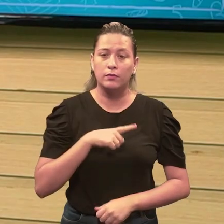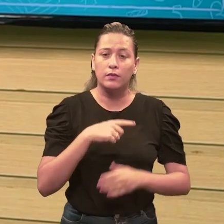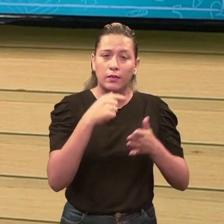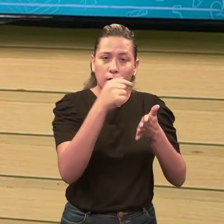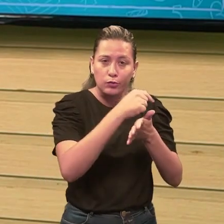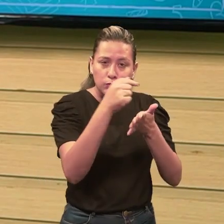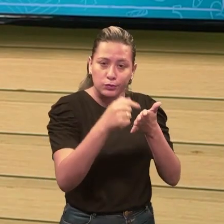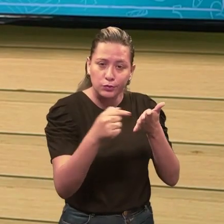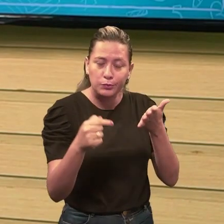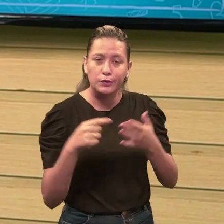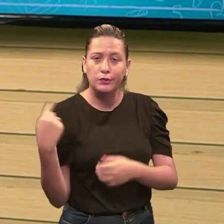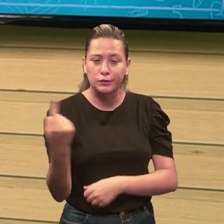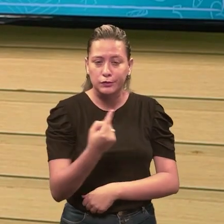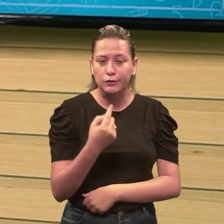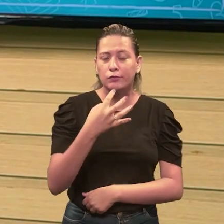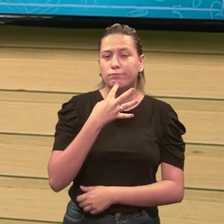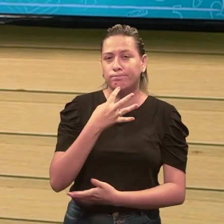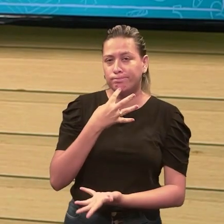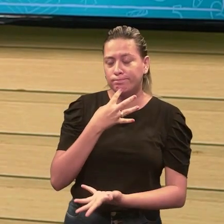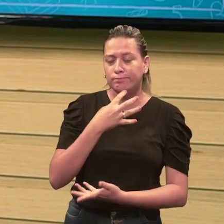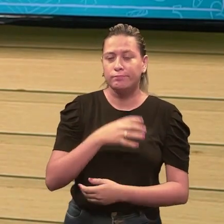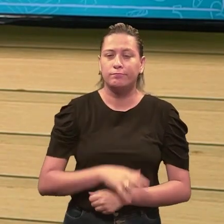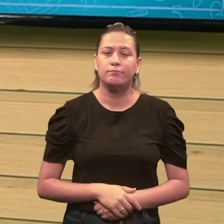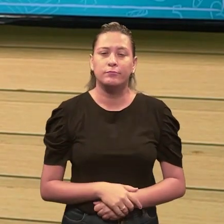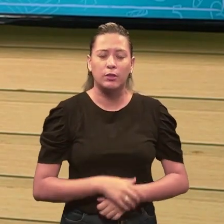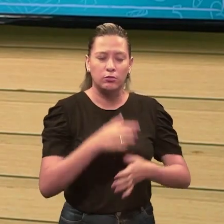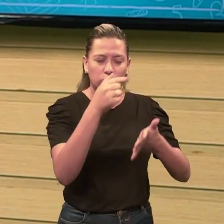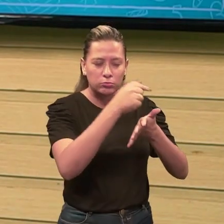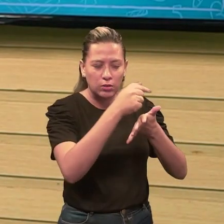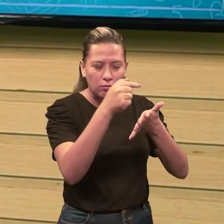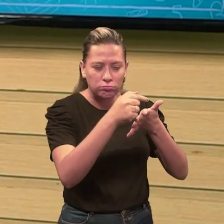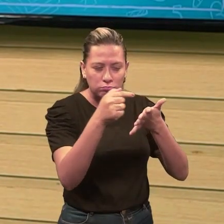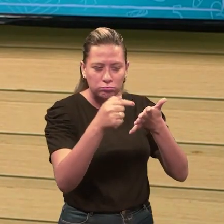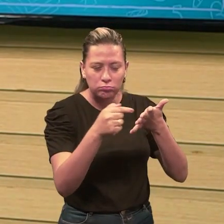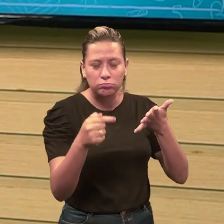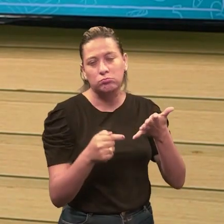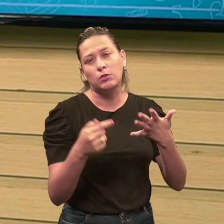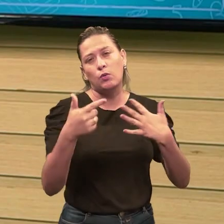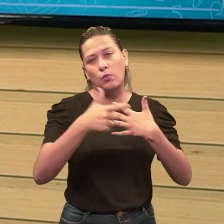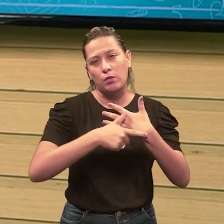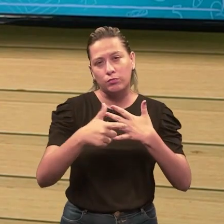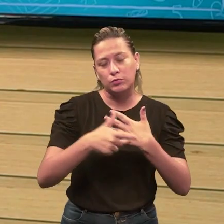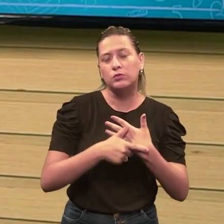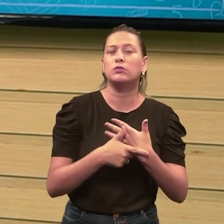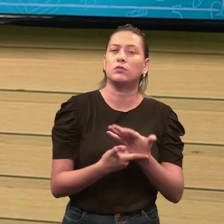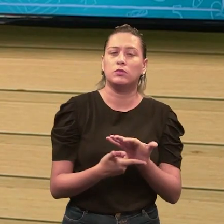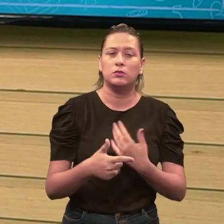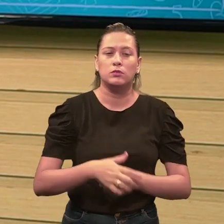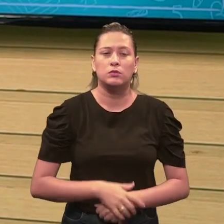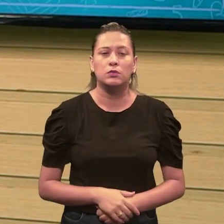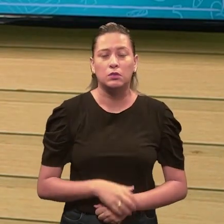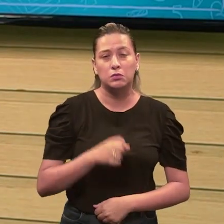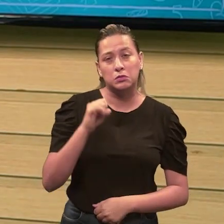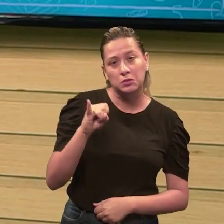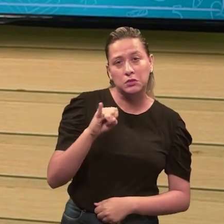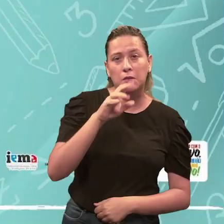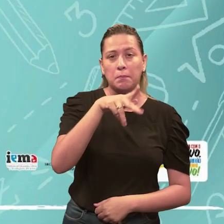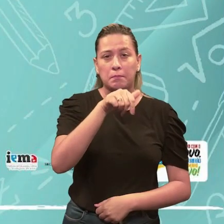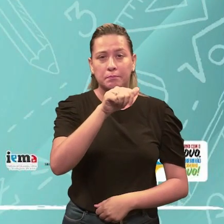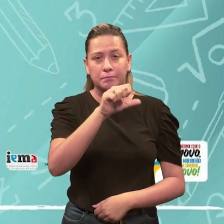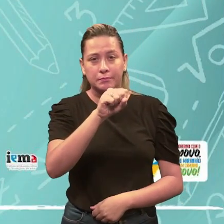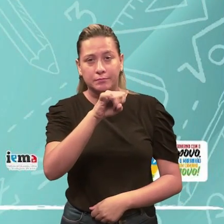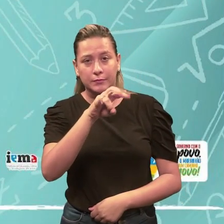a gente vai já conhecê-los, né? Cada um, para que serve, qual a sua função, se é ativo, se é passivo,